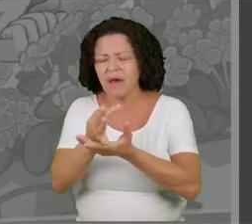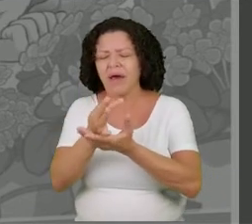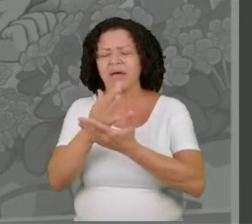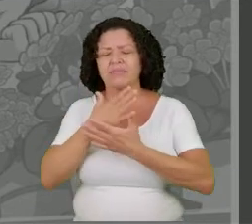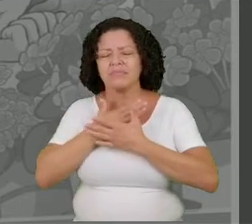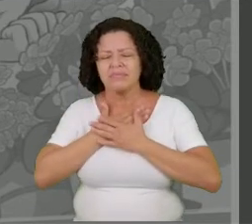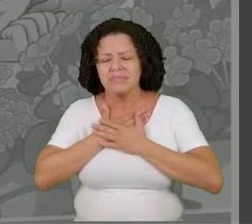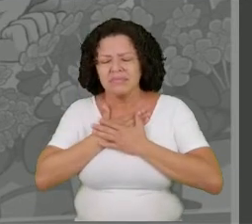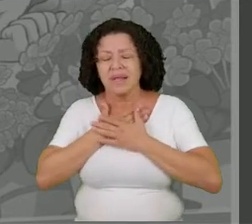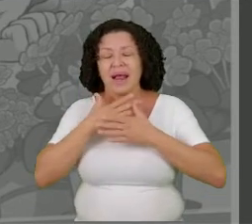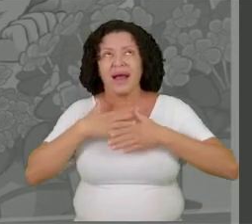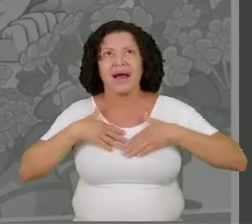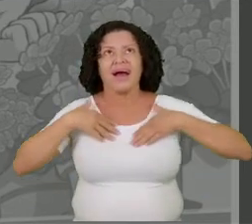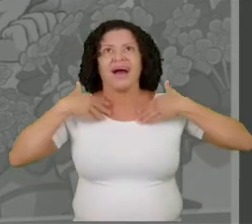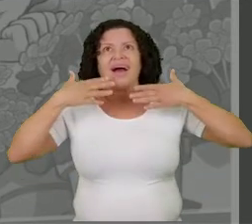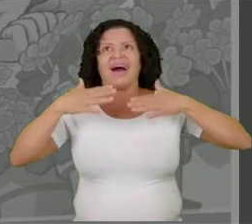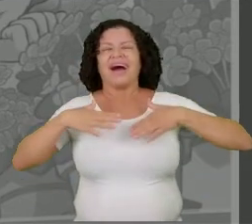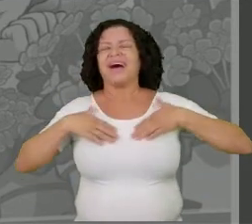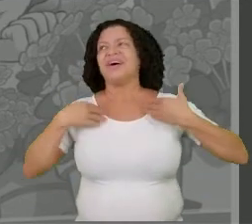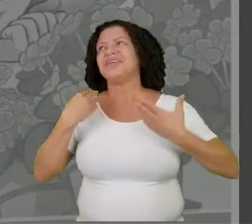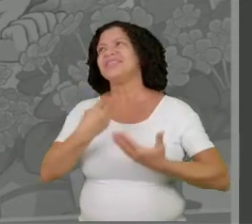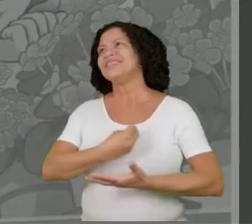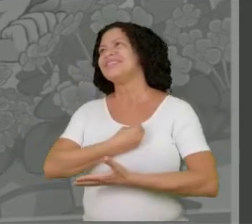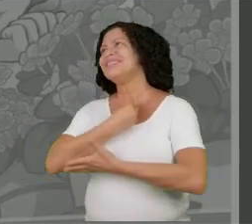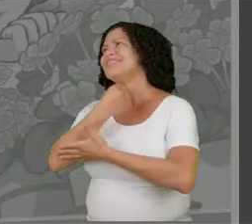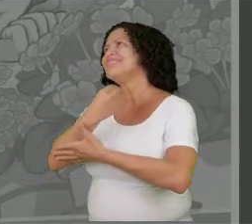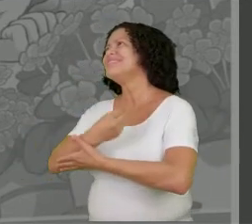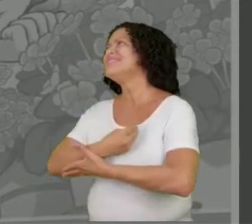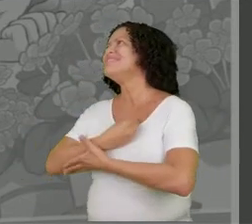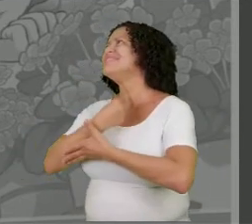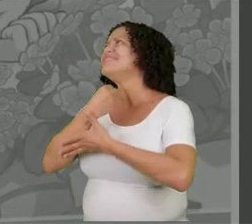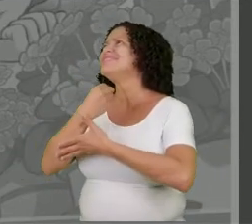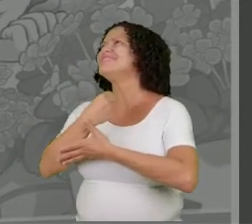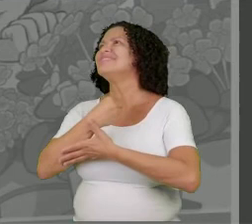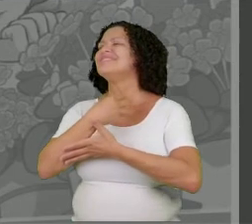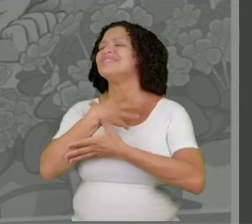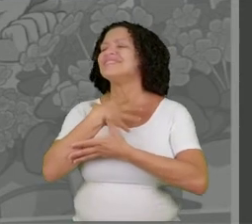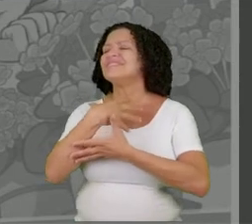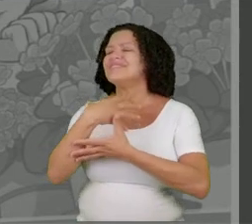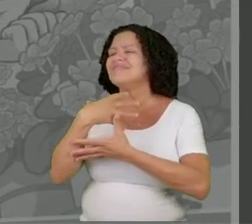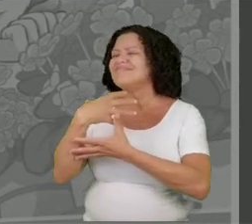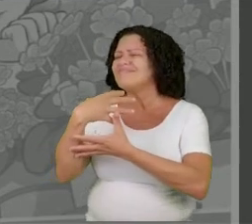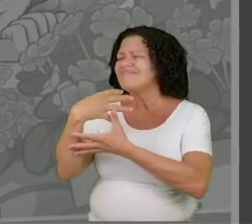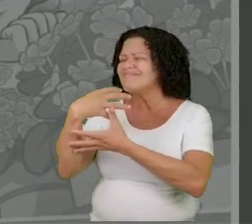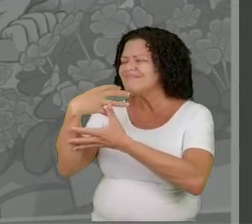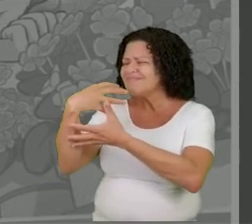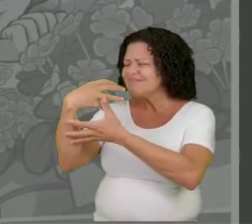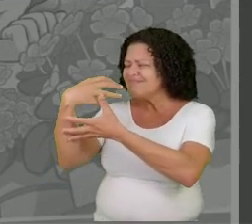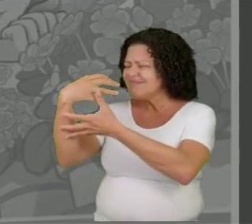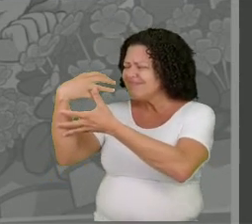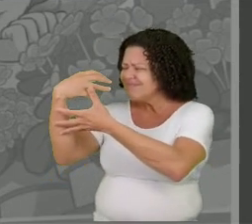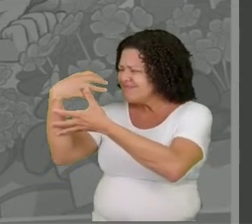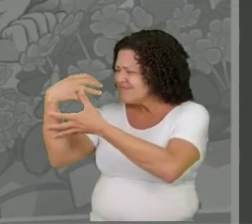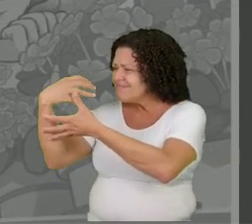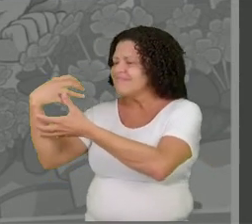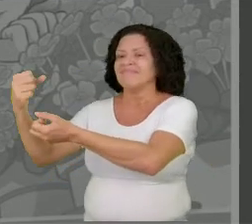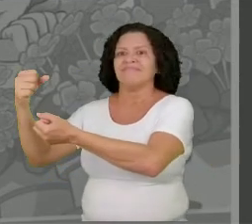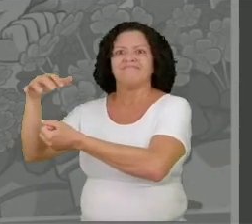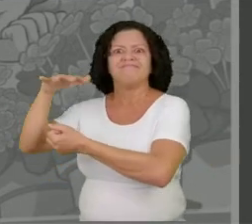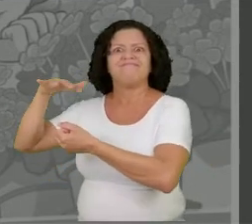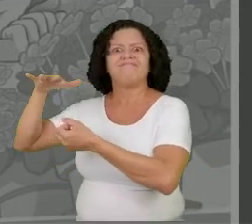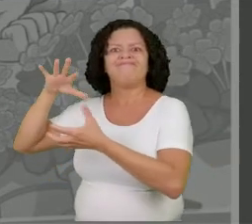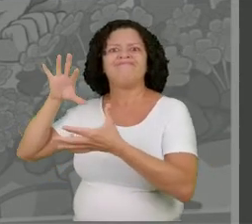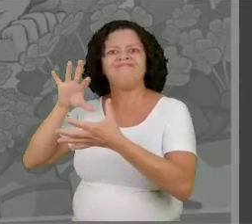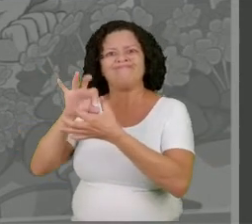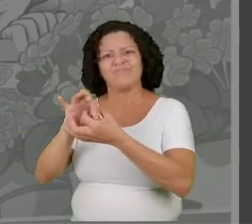a fé, o otimismo, a alegria de viver, aquele imã vai nos puxar